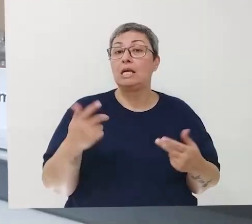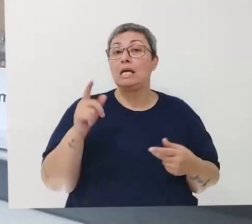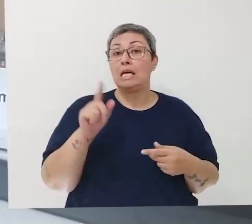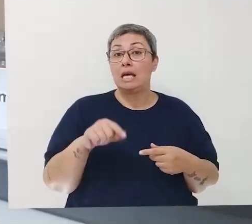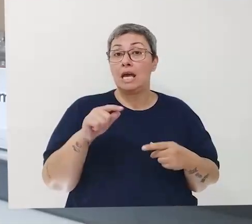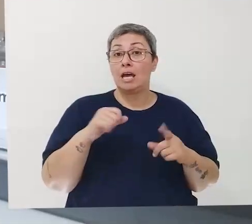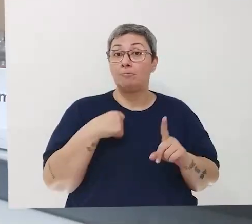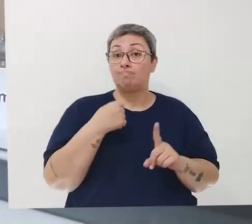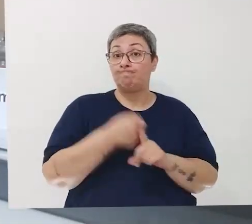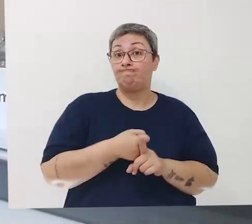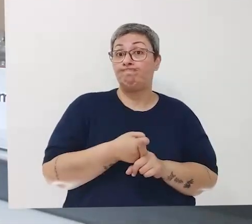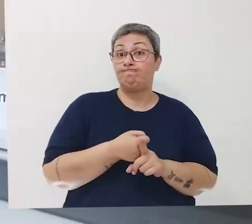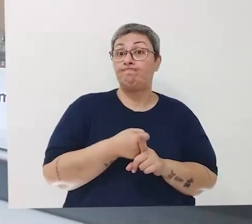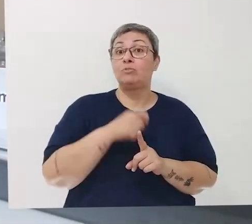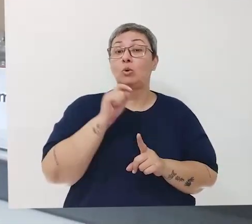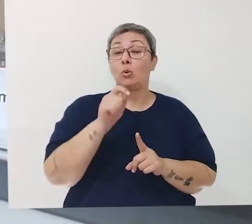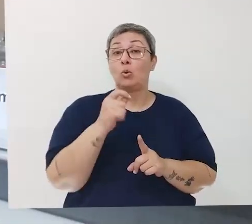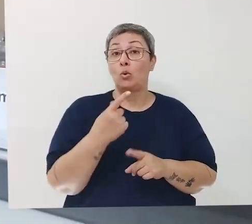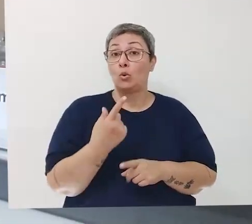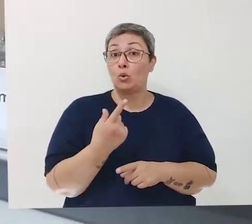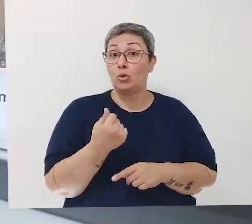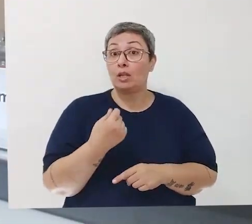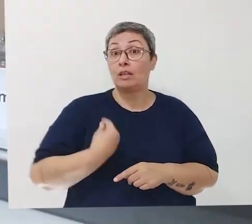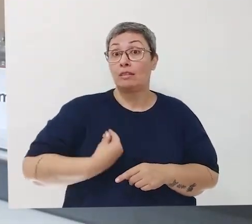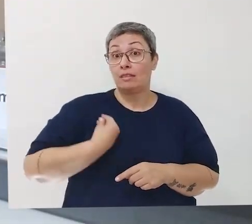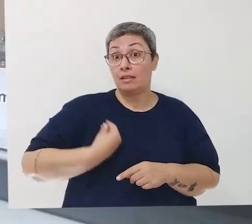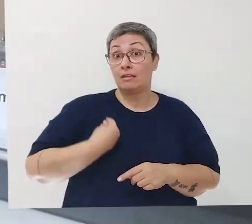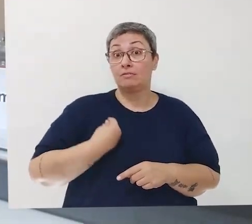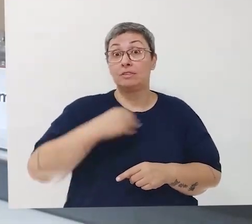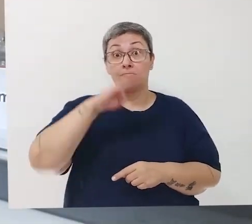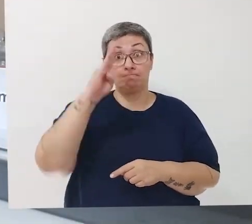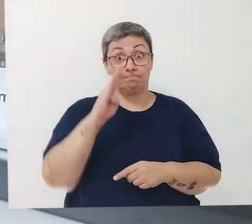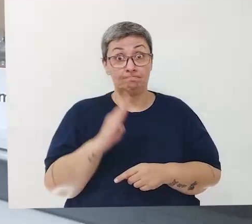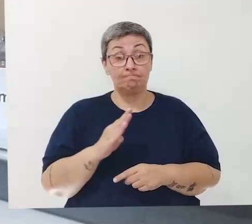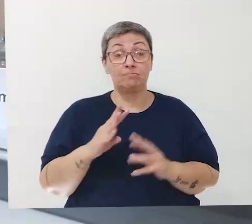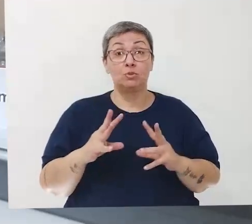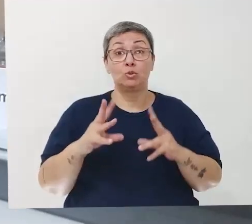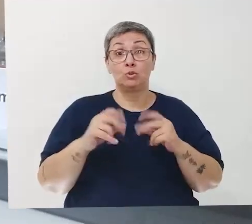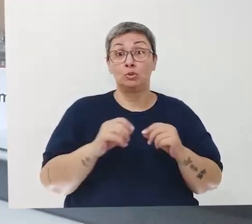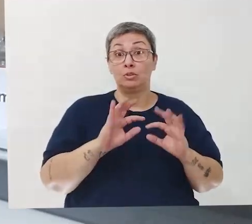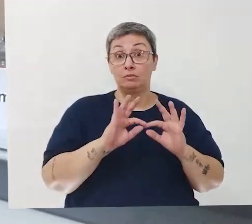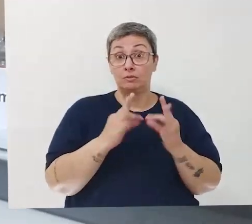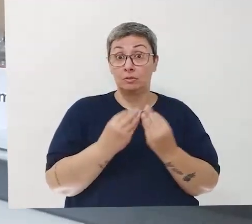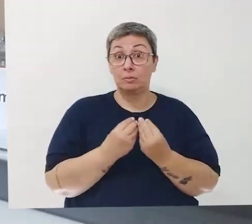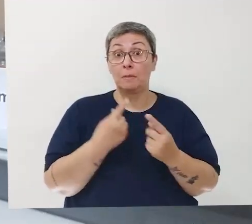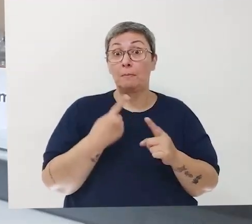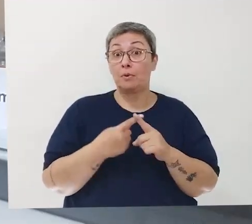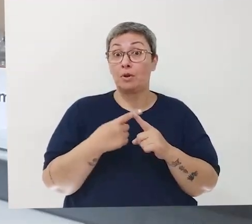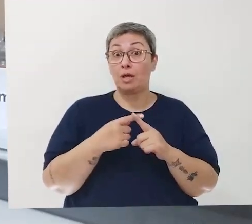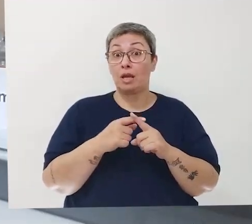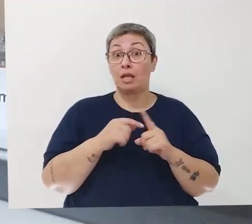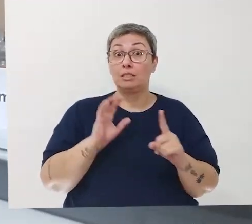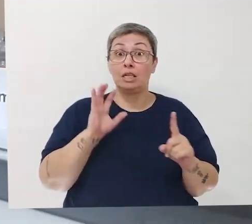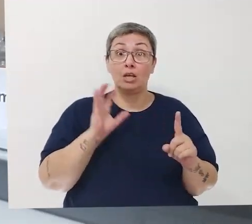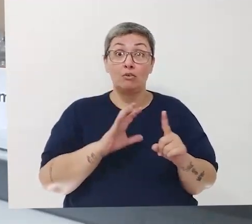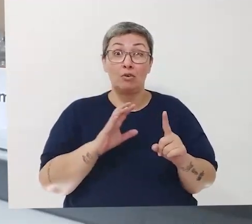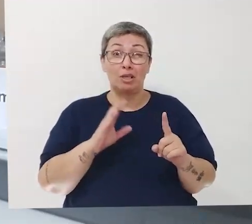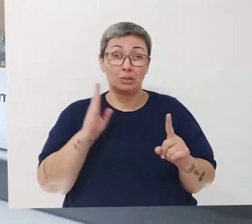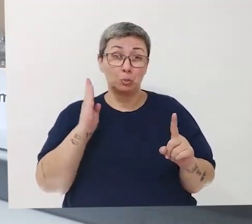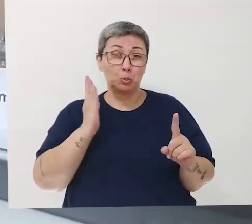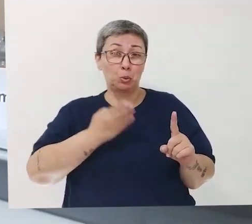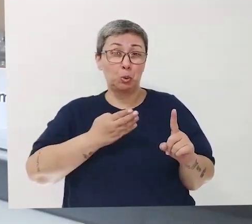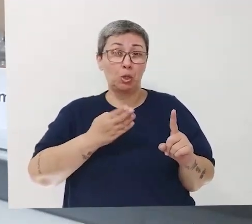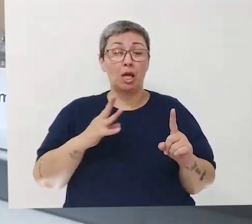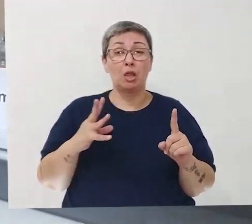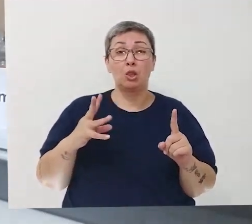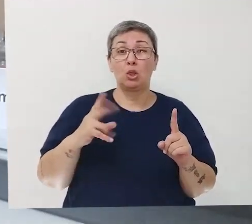ele impacta o custo de vida do brasileiro. Você sabia? Pois ele tem influência direta